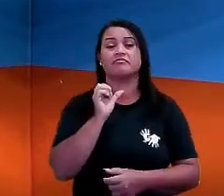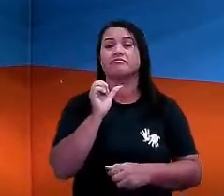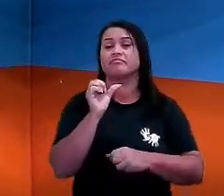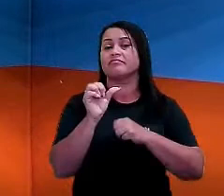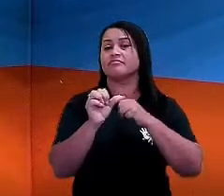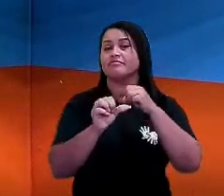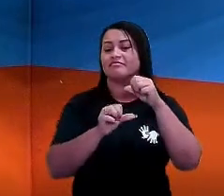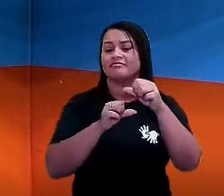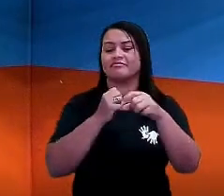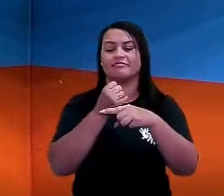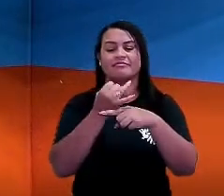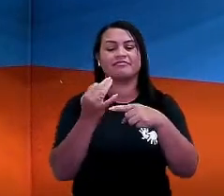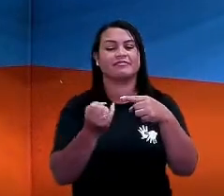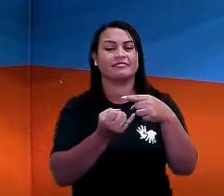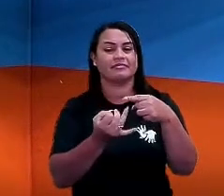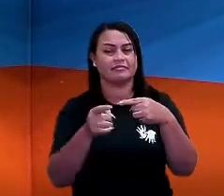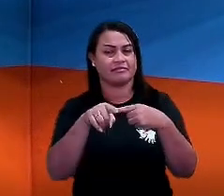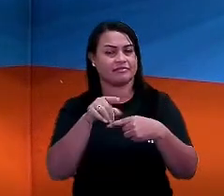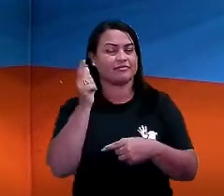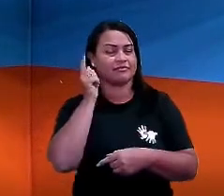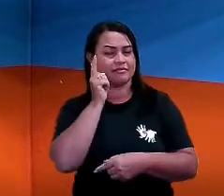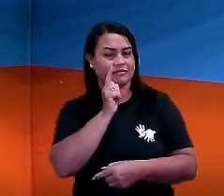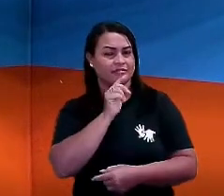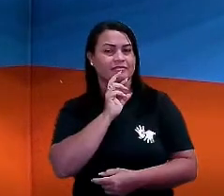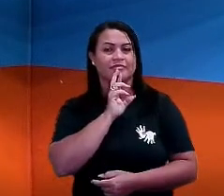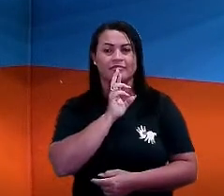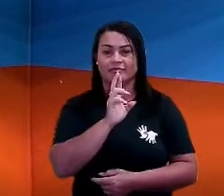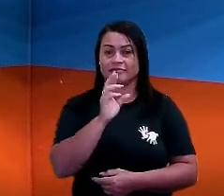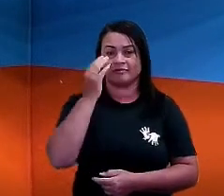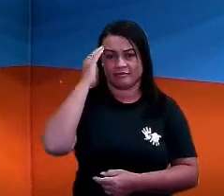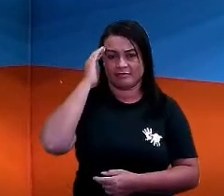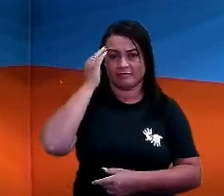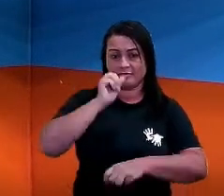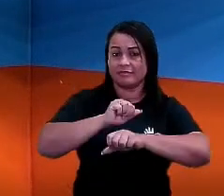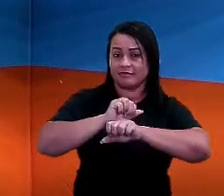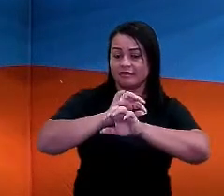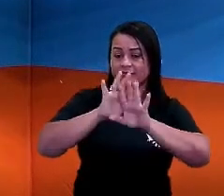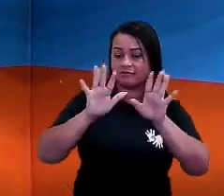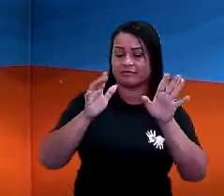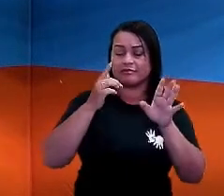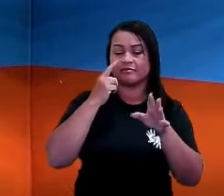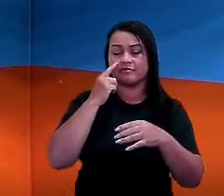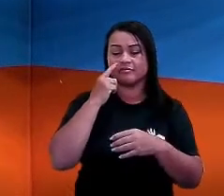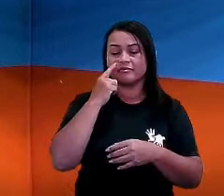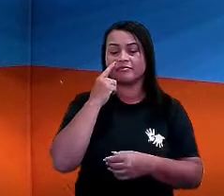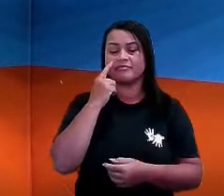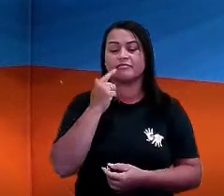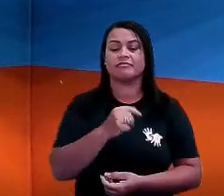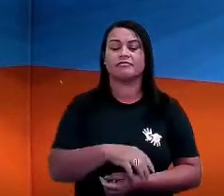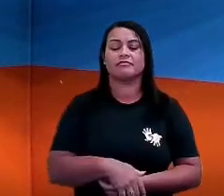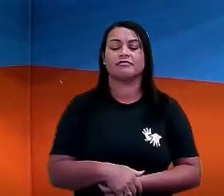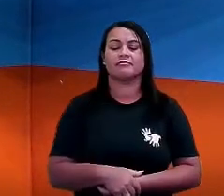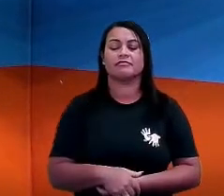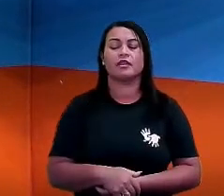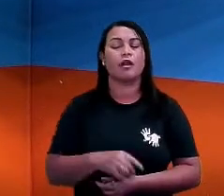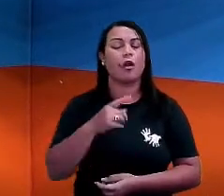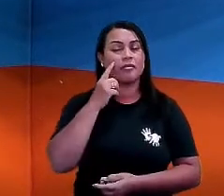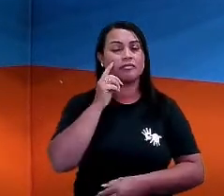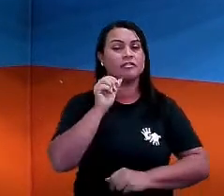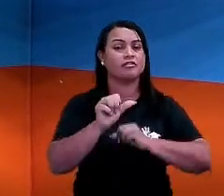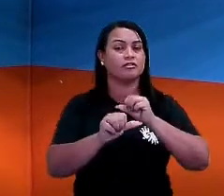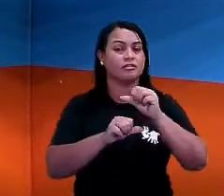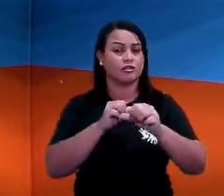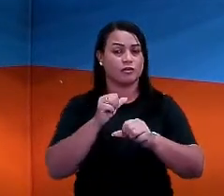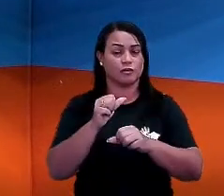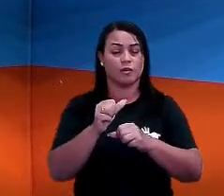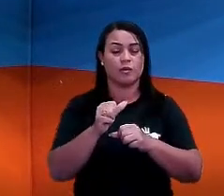aqui em fração para ver se você consegue entender melhor. E aí eu boto um igual e vou transformar em